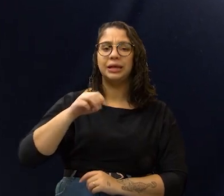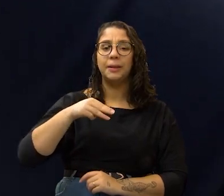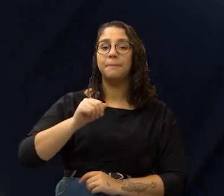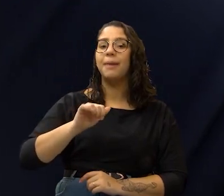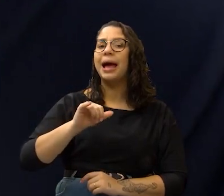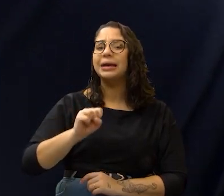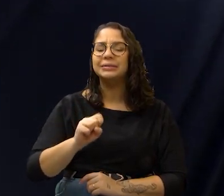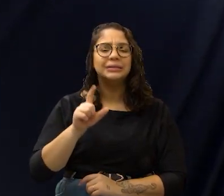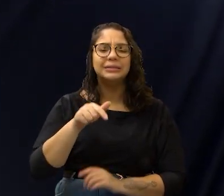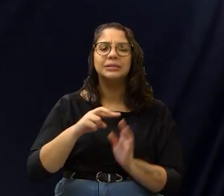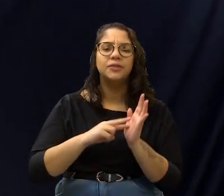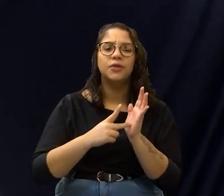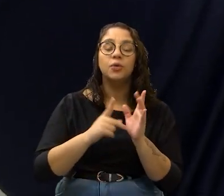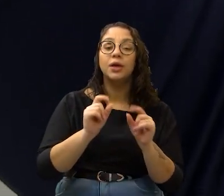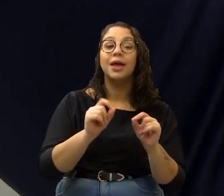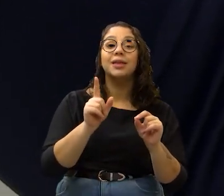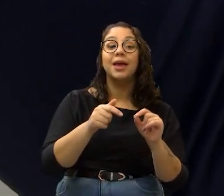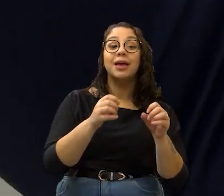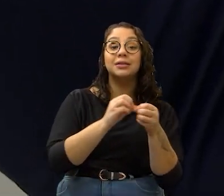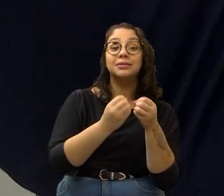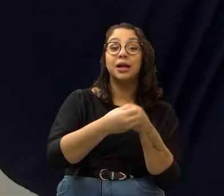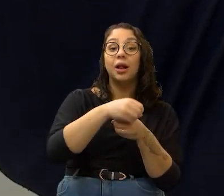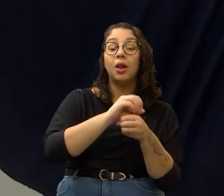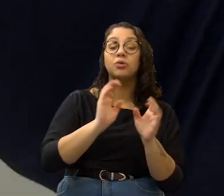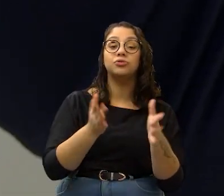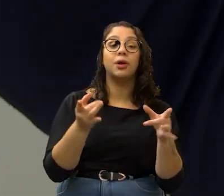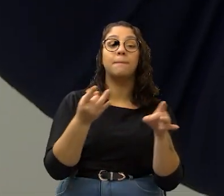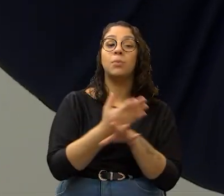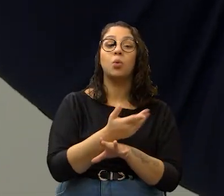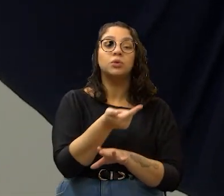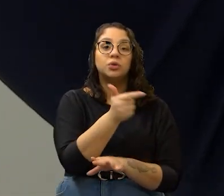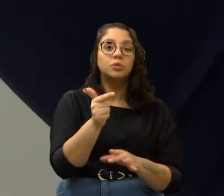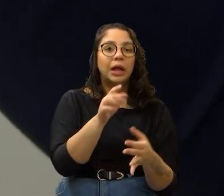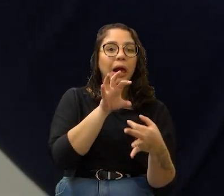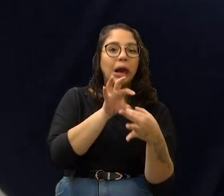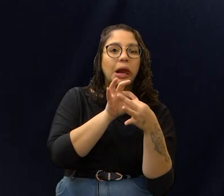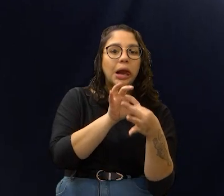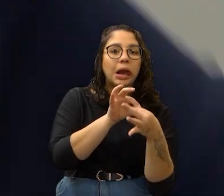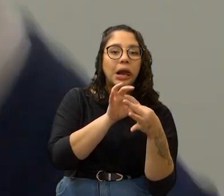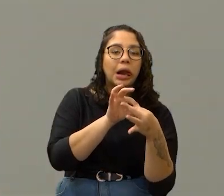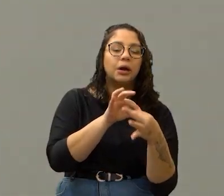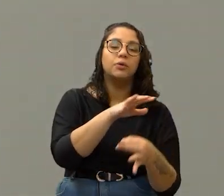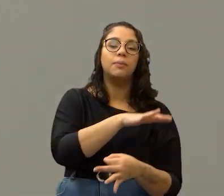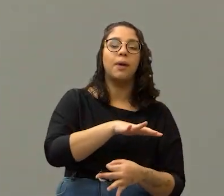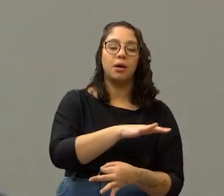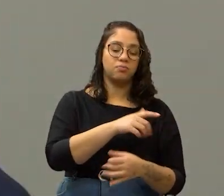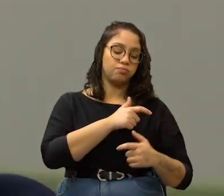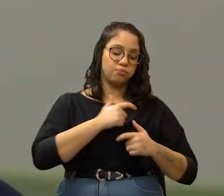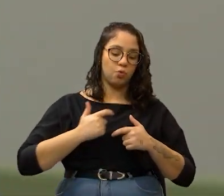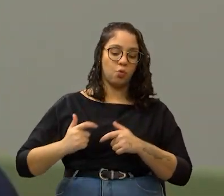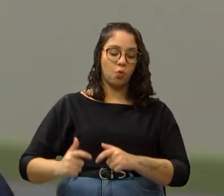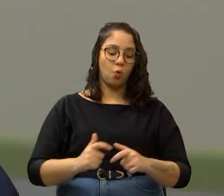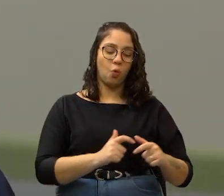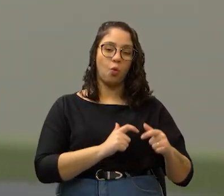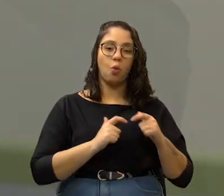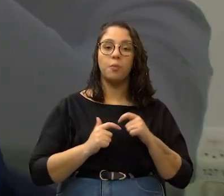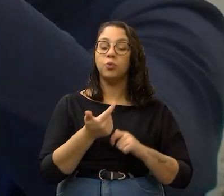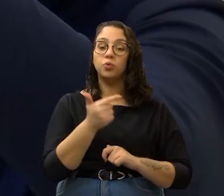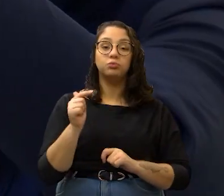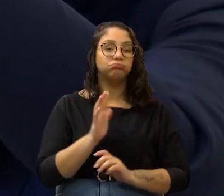células adultas, células que não têm nenhum comprometimento com nenhuma linhagem, nenhum tecido em específico.